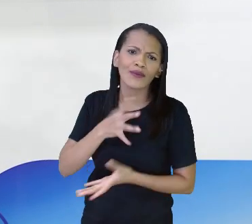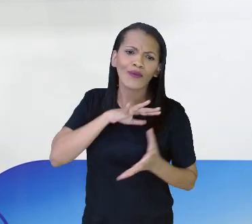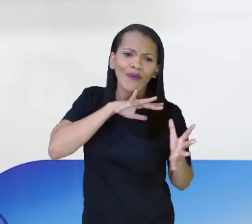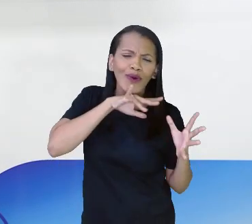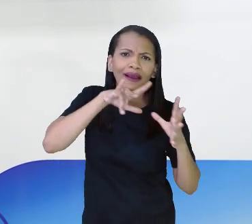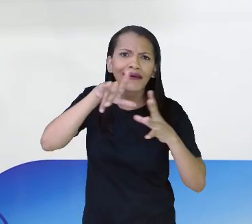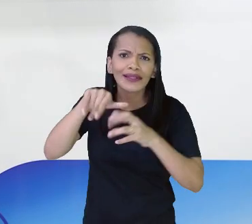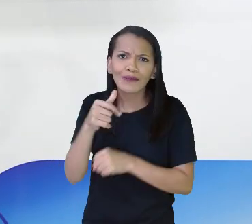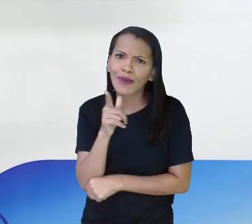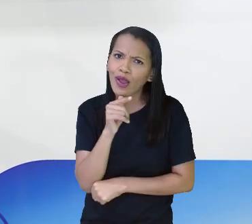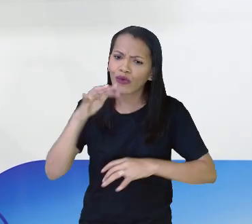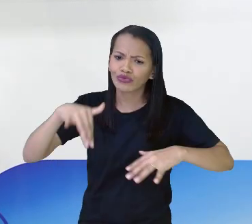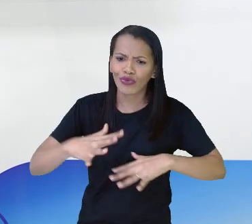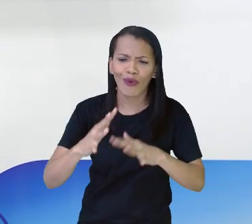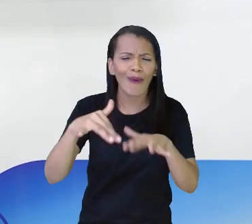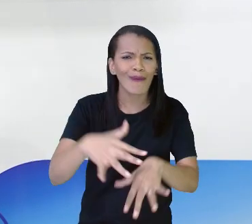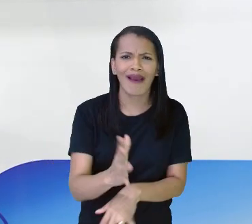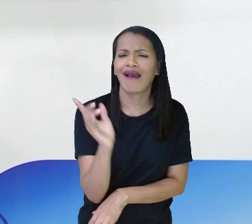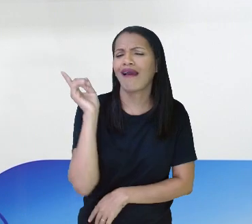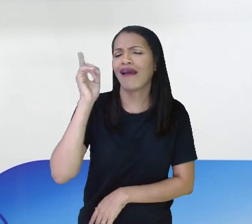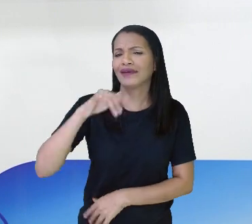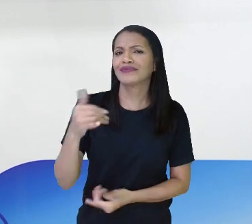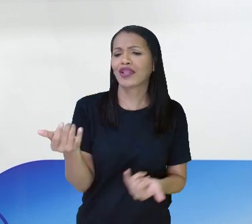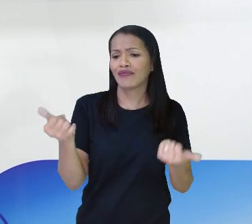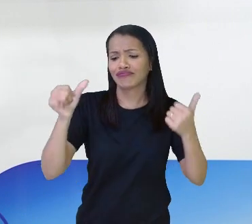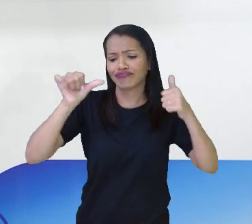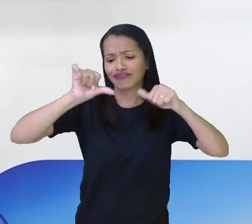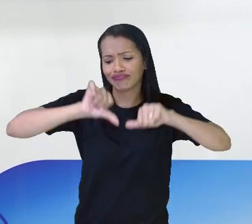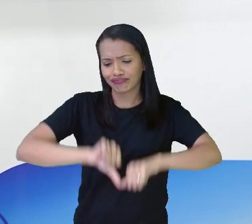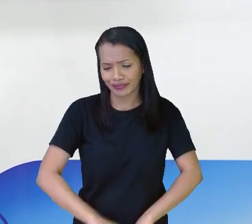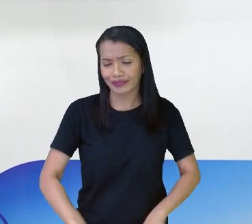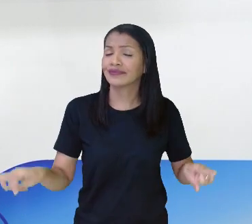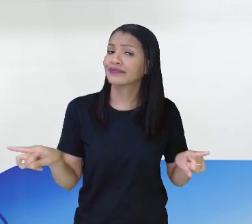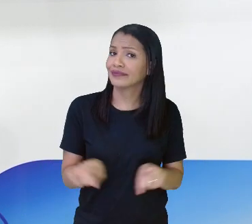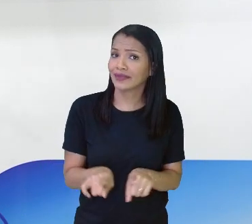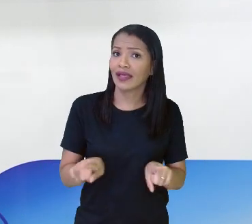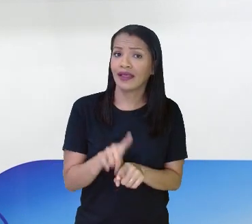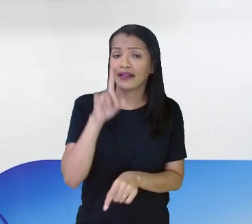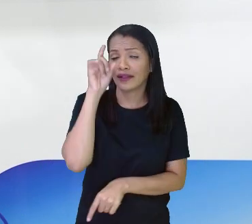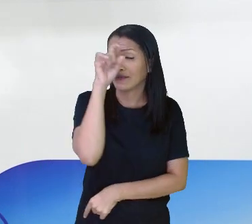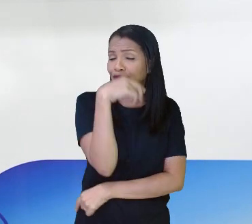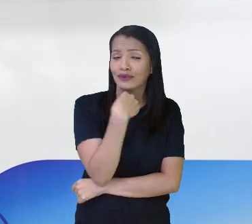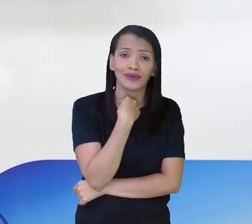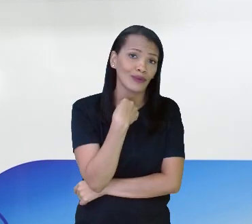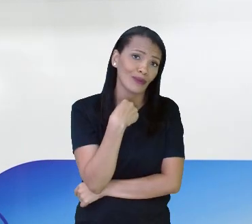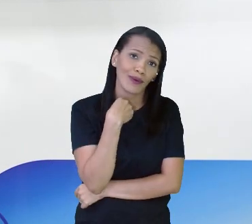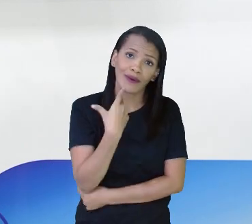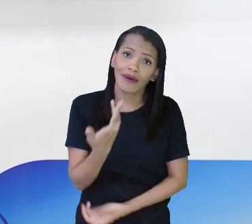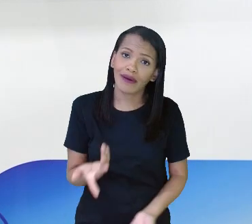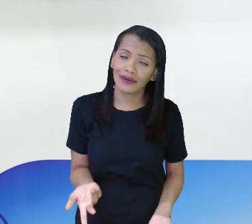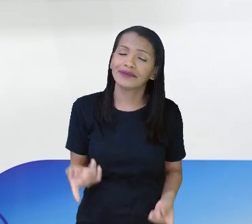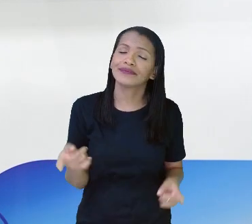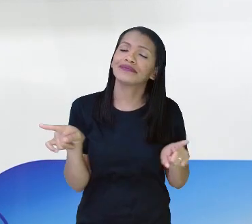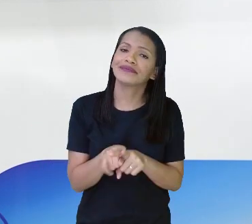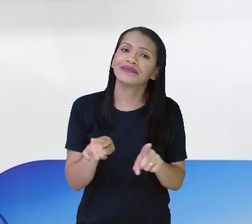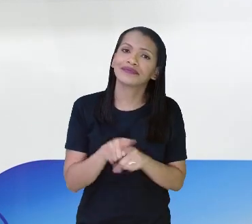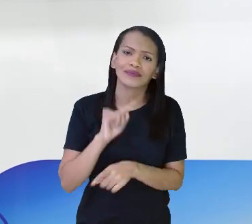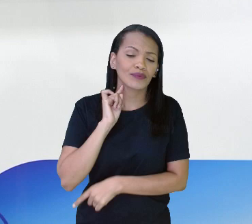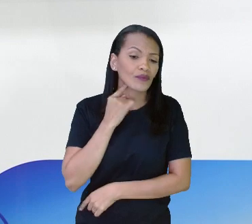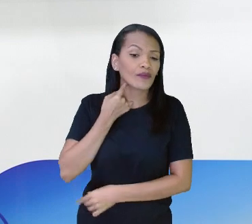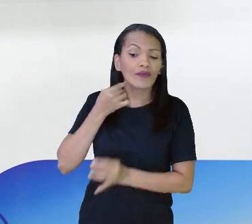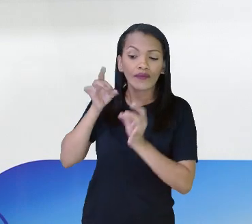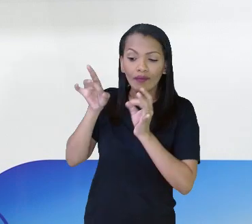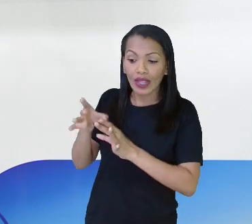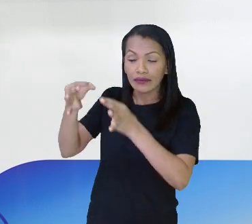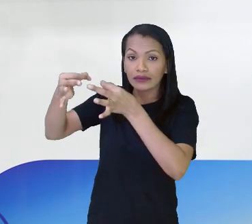ambiente é prejudicado quando nós descartamos o lixo em lugares inadequados. Descartar corretamente o lixo é